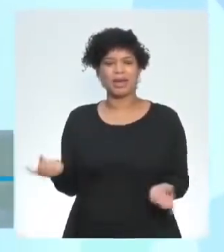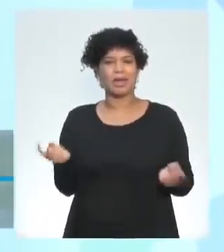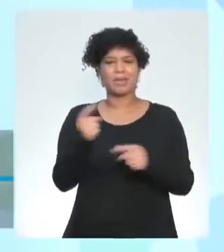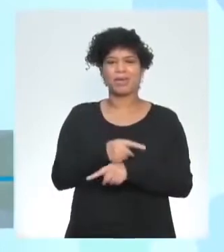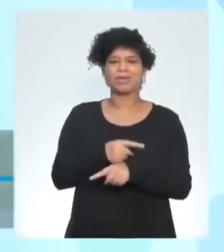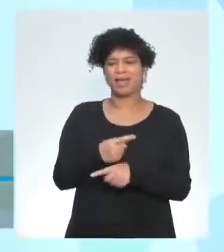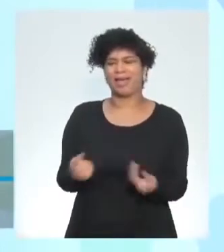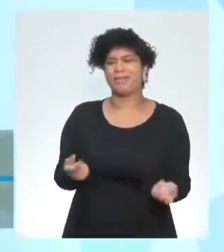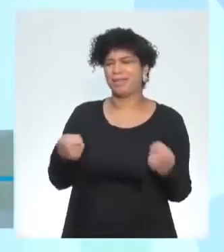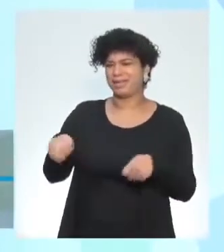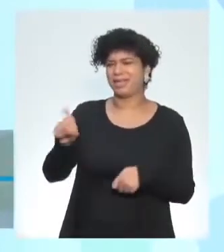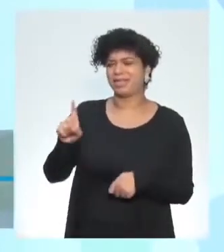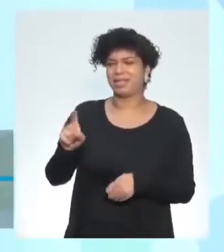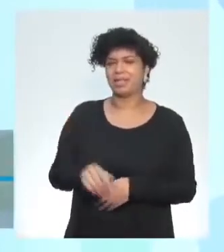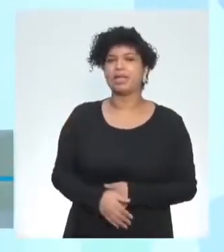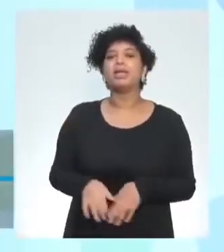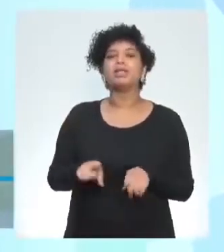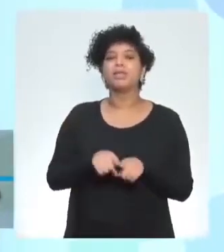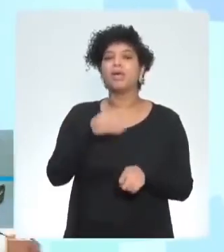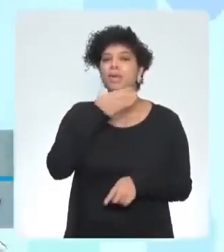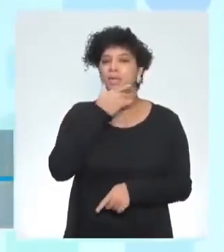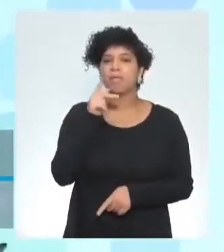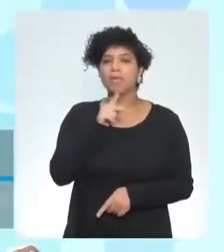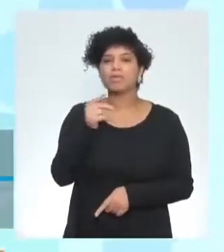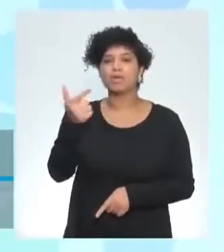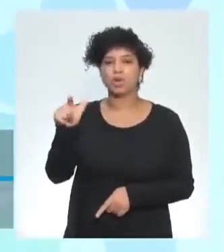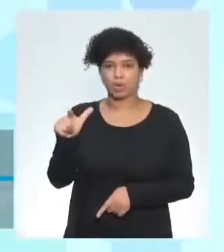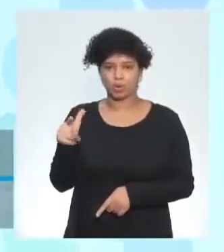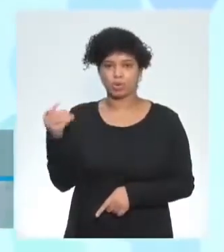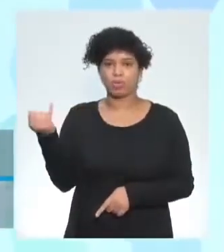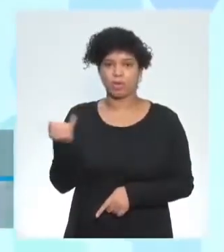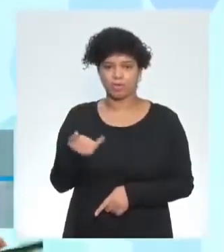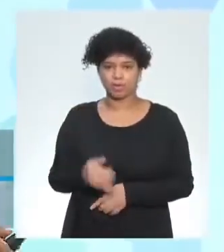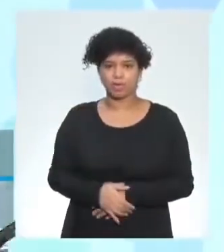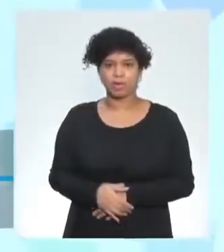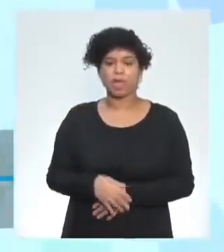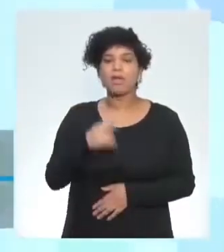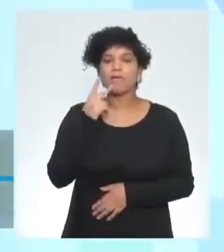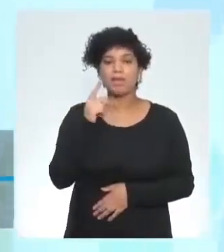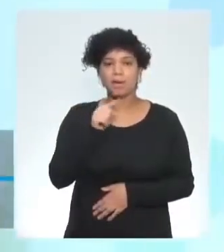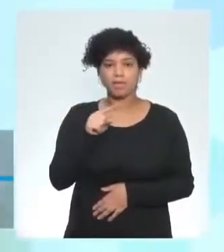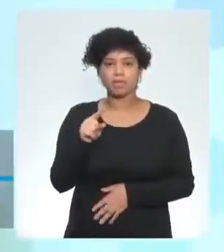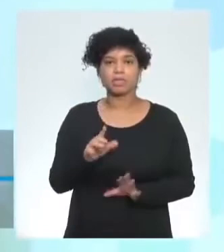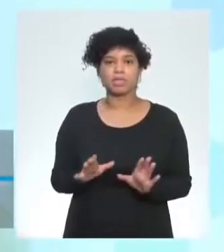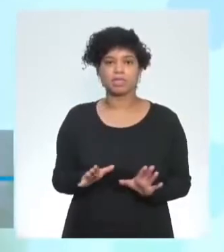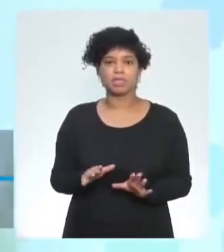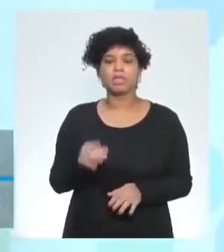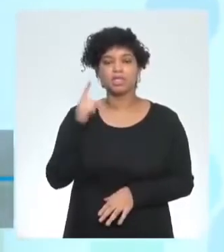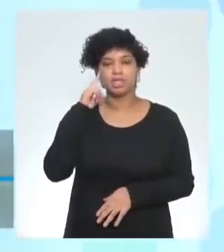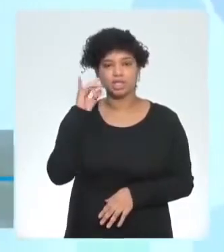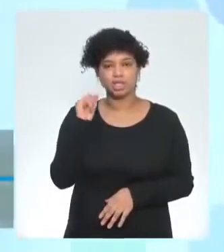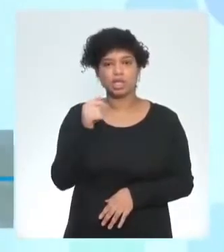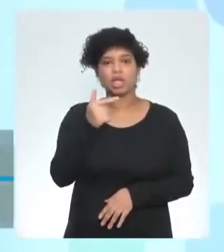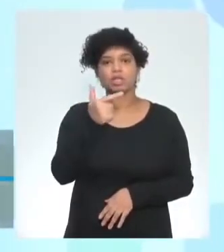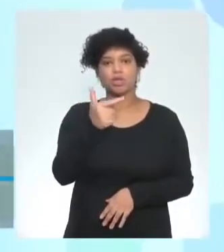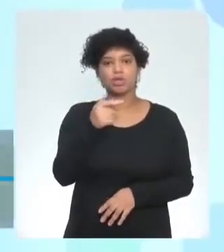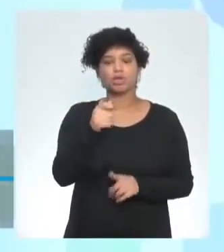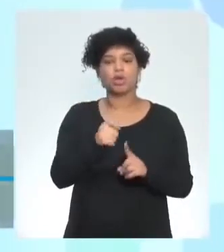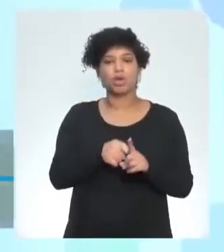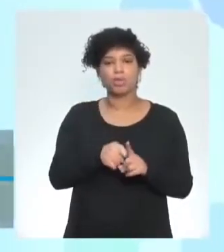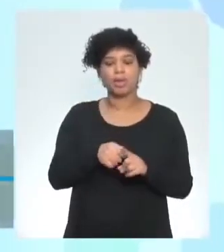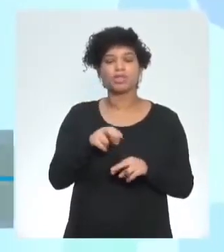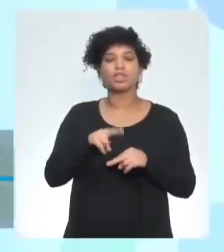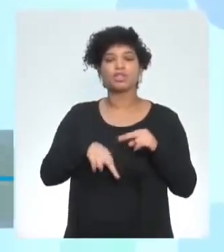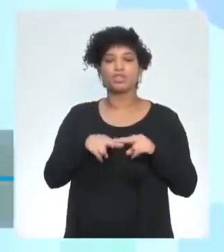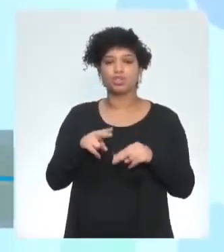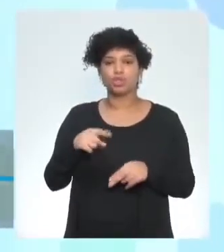também uma mensagem do professor Anderson, então eu quero só discutir uma coisa aqui com vocês. Ó, no dia 2 do 6, a gente fez